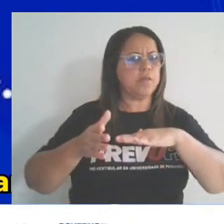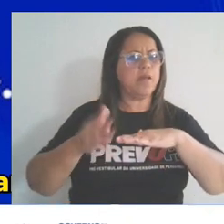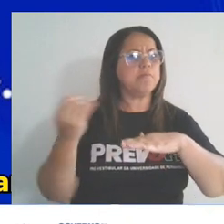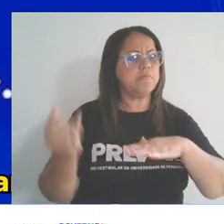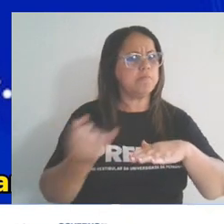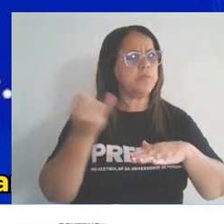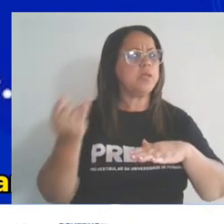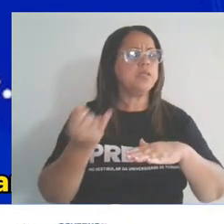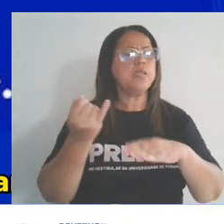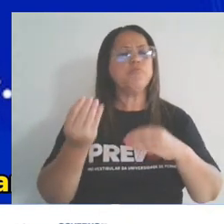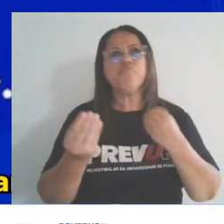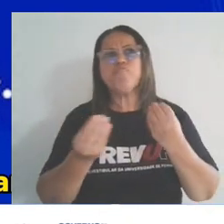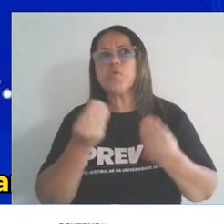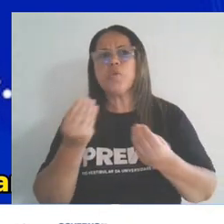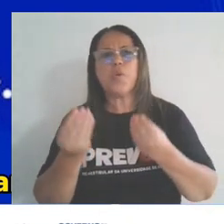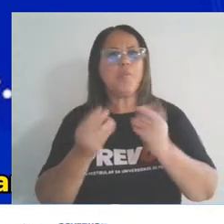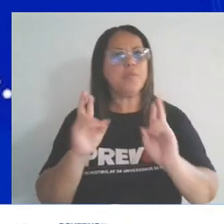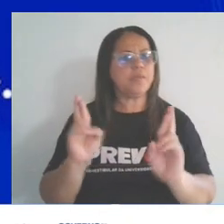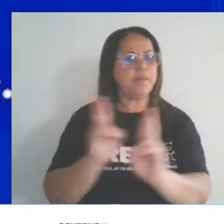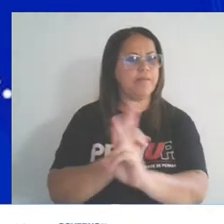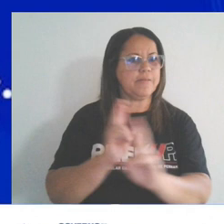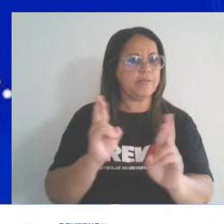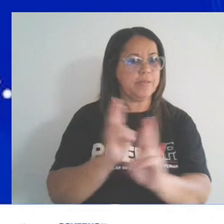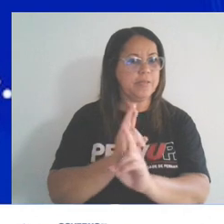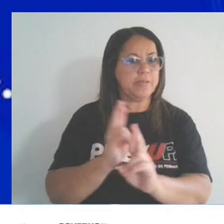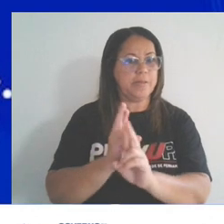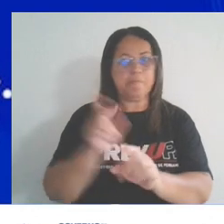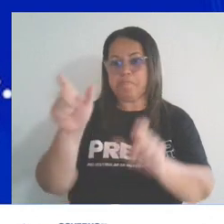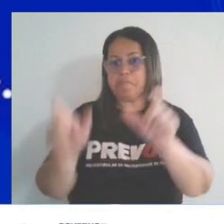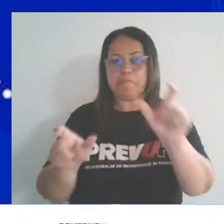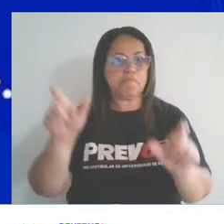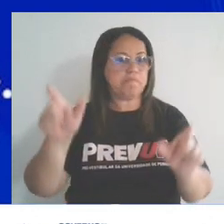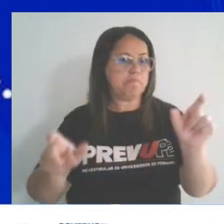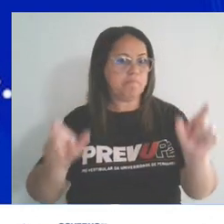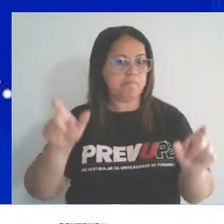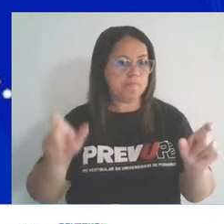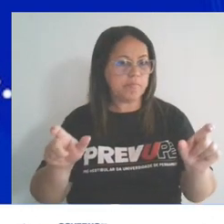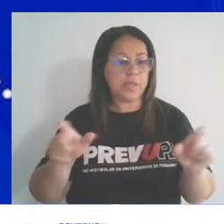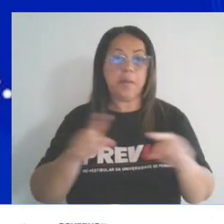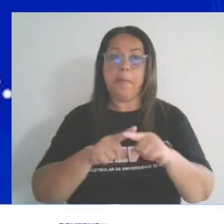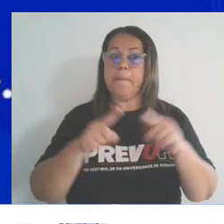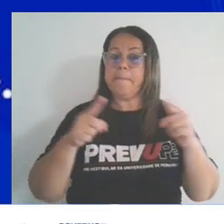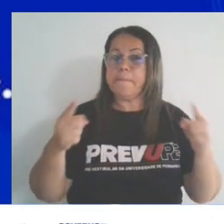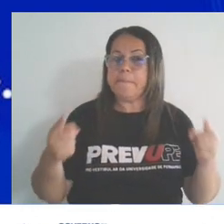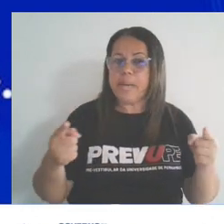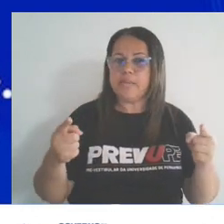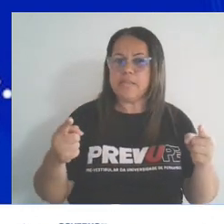na forma de relacionar pessoa com pessoa. Contudo, essas